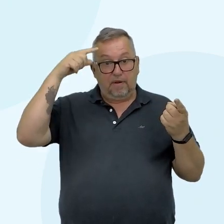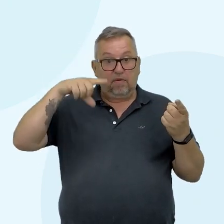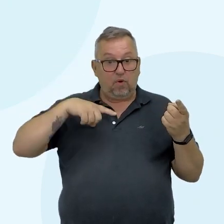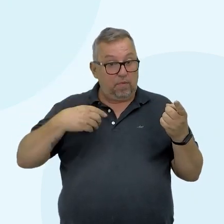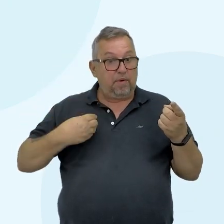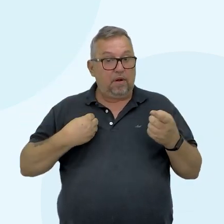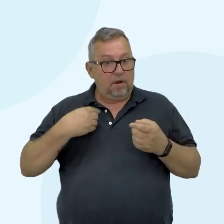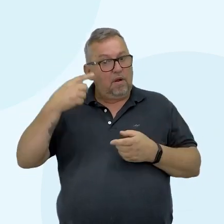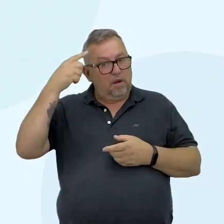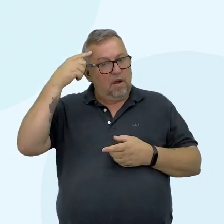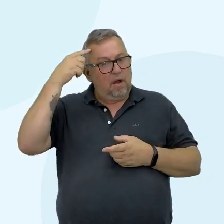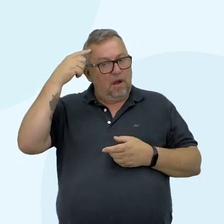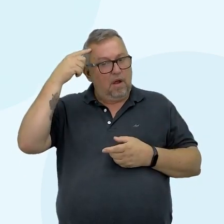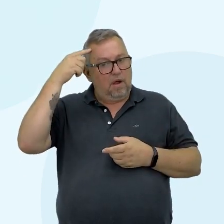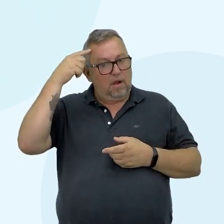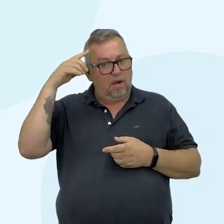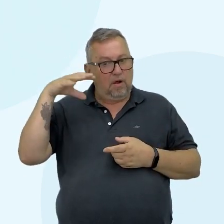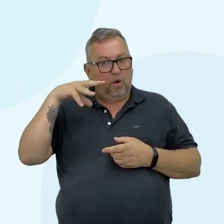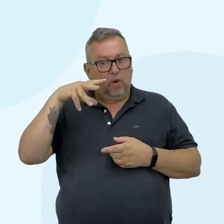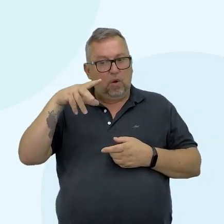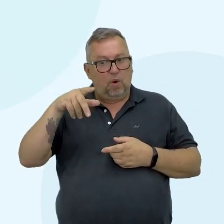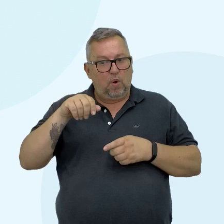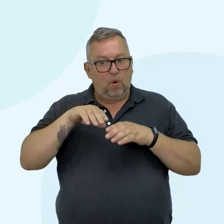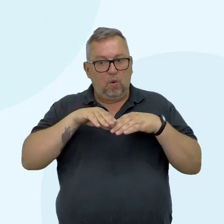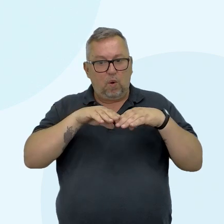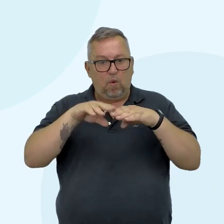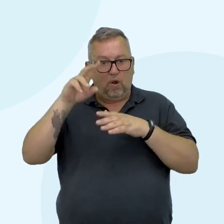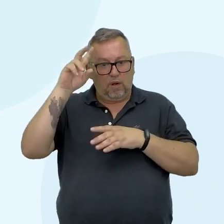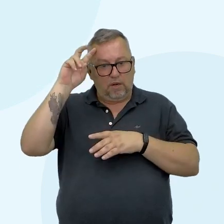estou pensando, e tudo isso se passa no puro nível